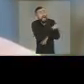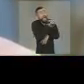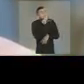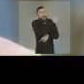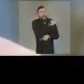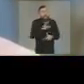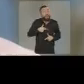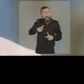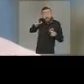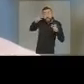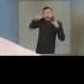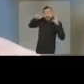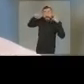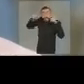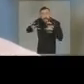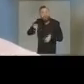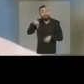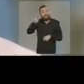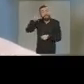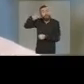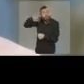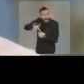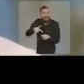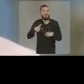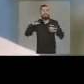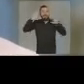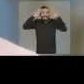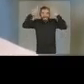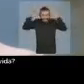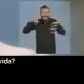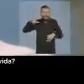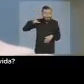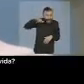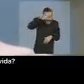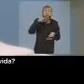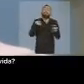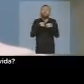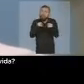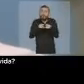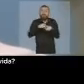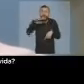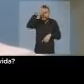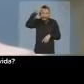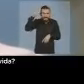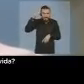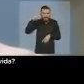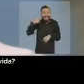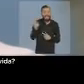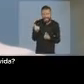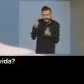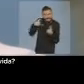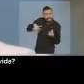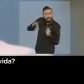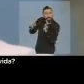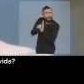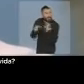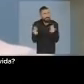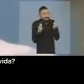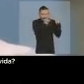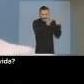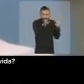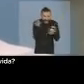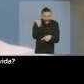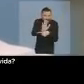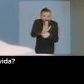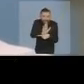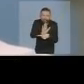Eles estão de olho na Petrobras, na Embraer e até na Amazônia. Entregar nossas riquezas para os estrangeiros vai